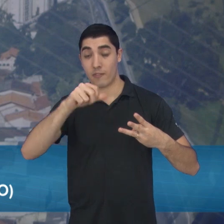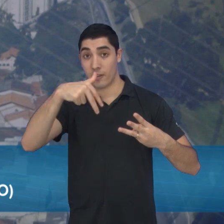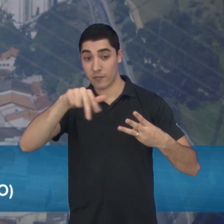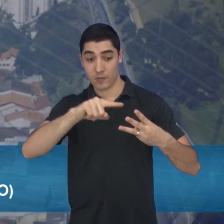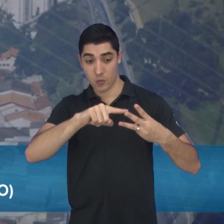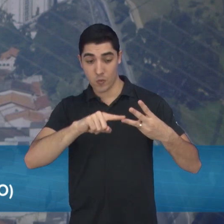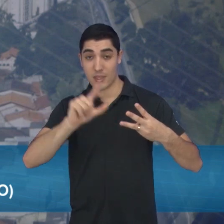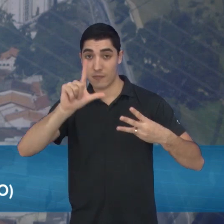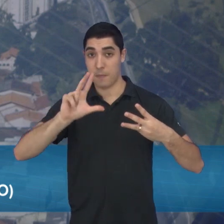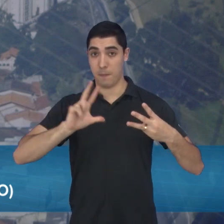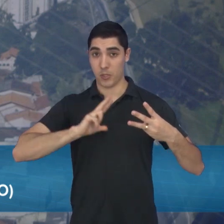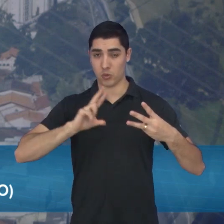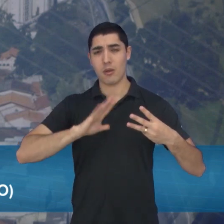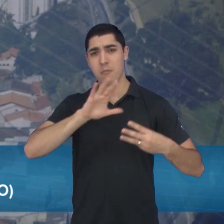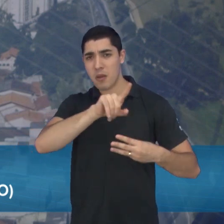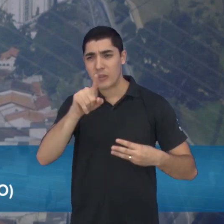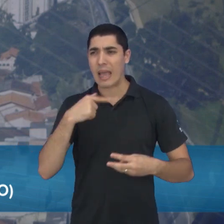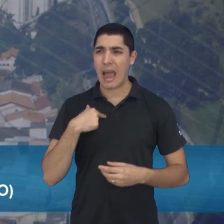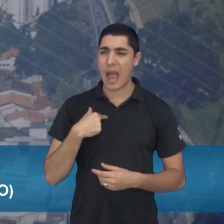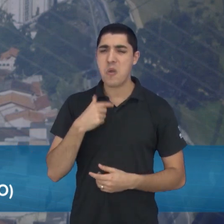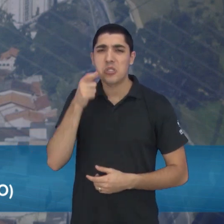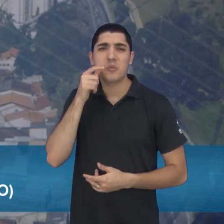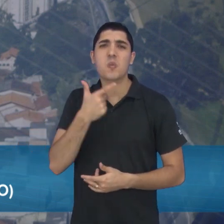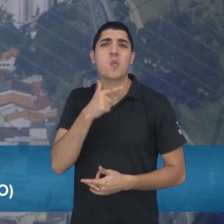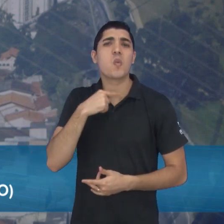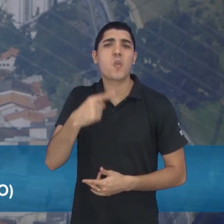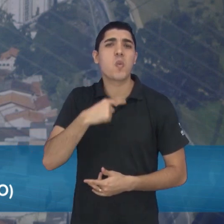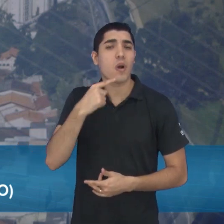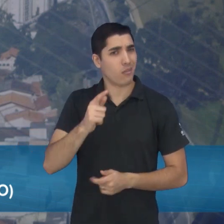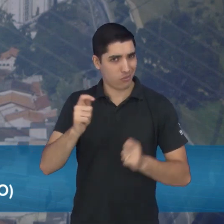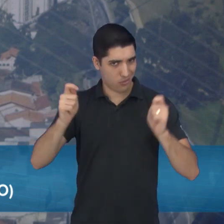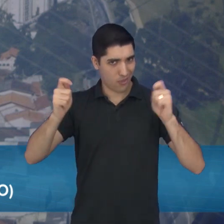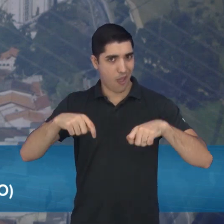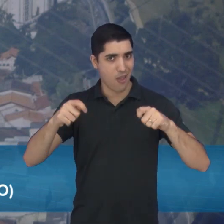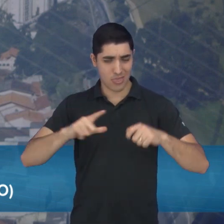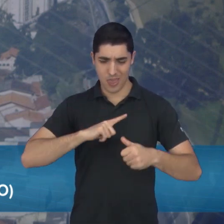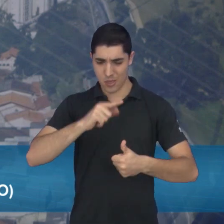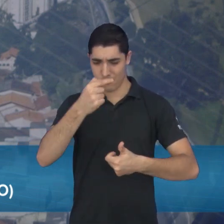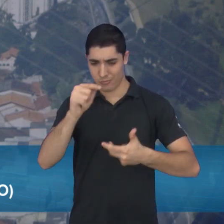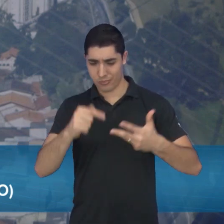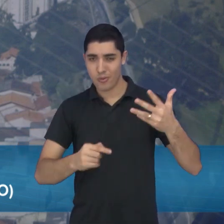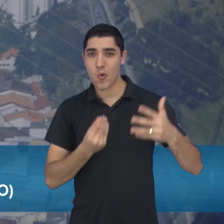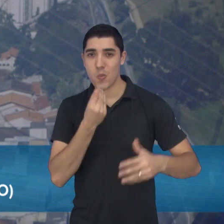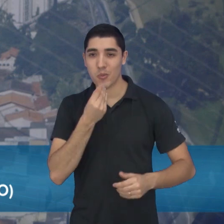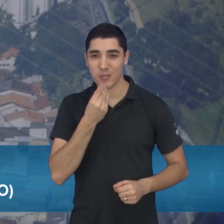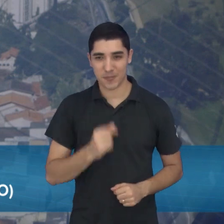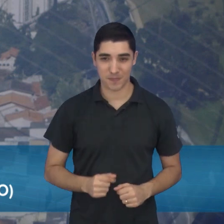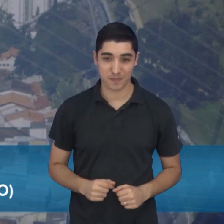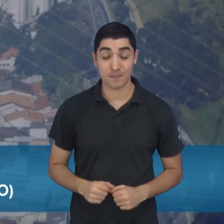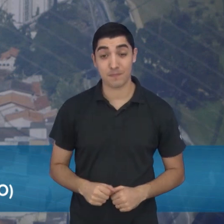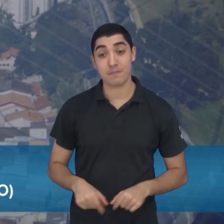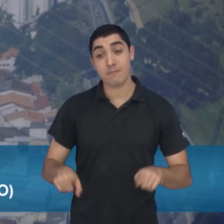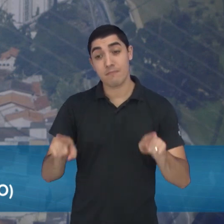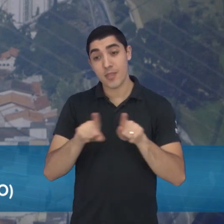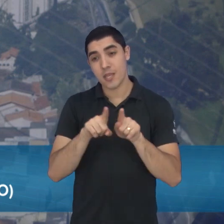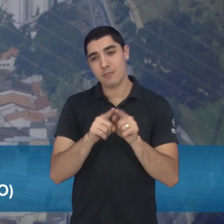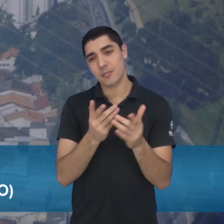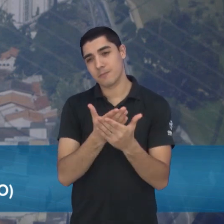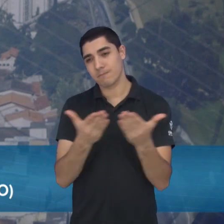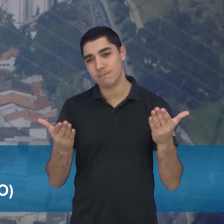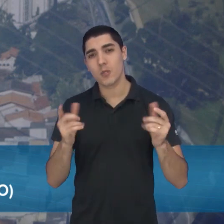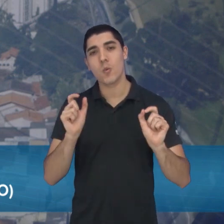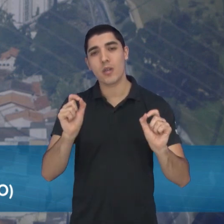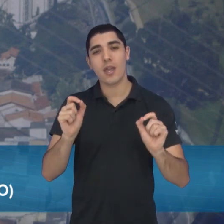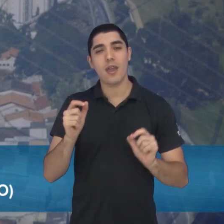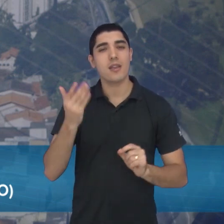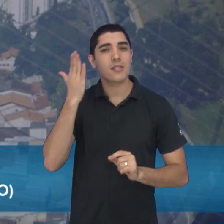tem desculpa para não assistir a programação da TV Câmara, porque opção tem, viu? E para vocês também terem acesso aos